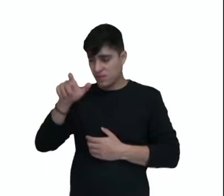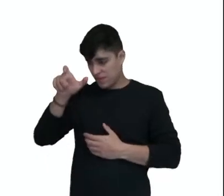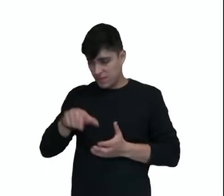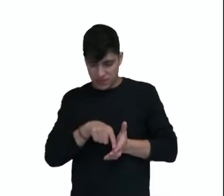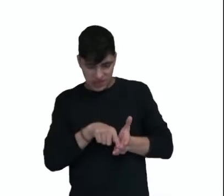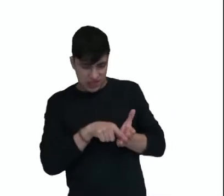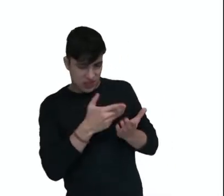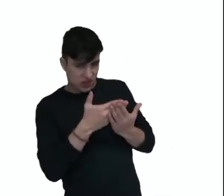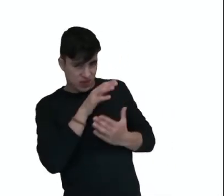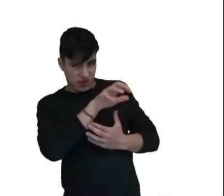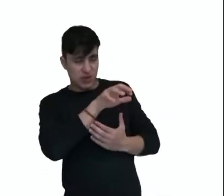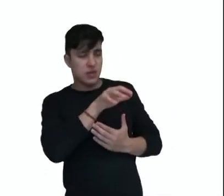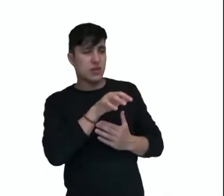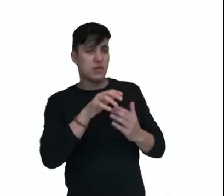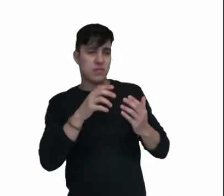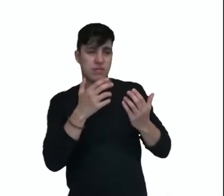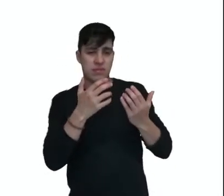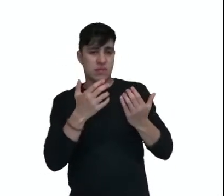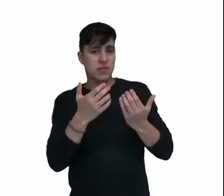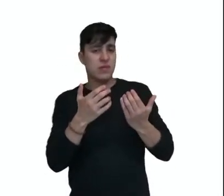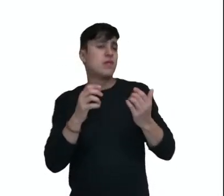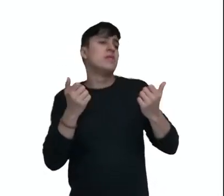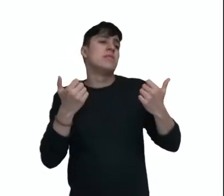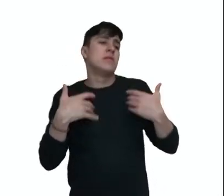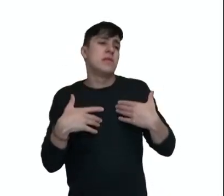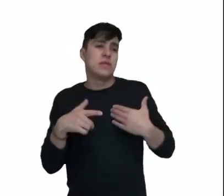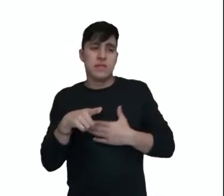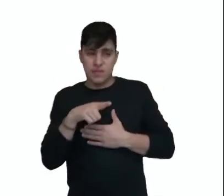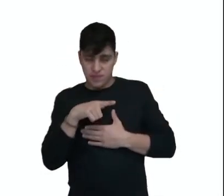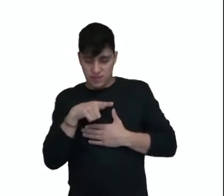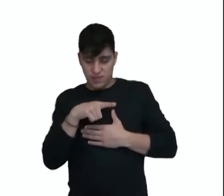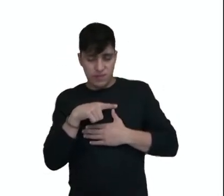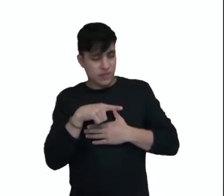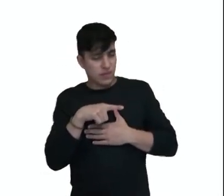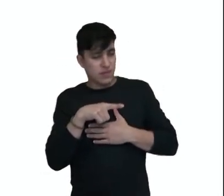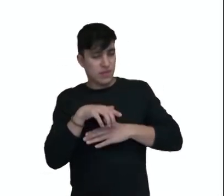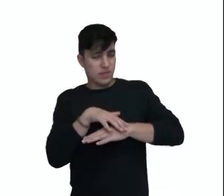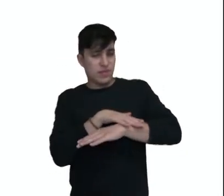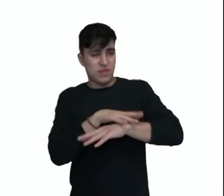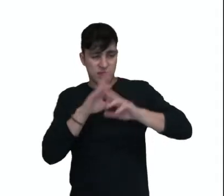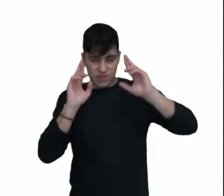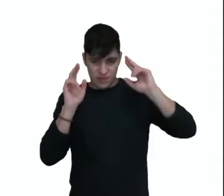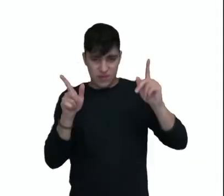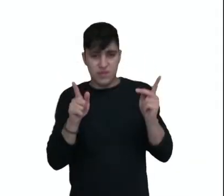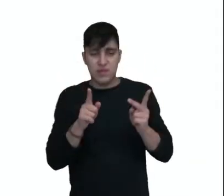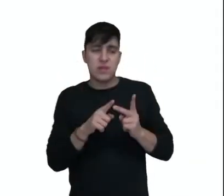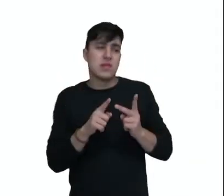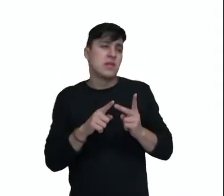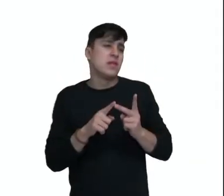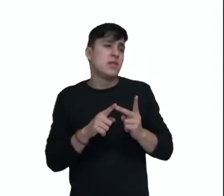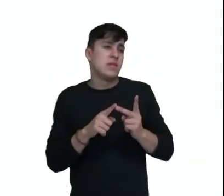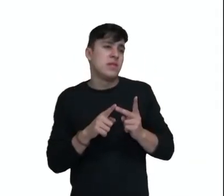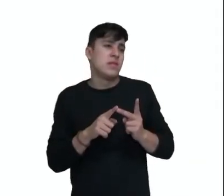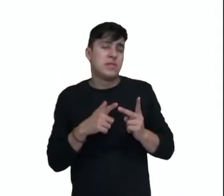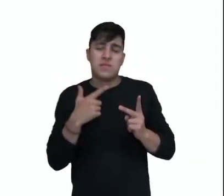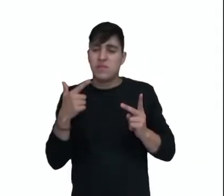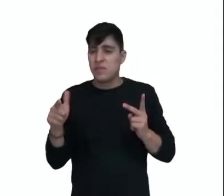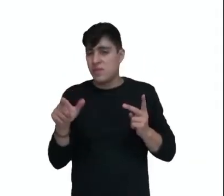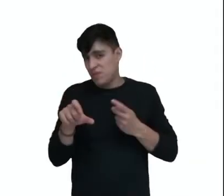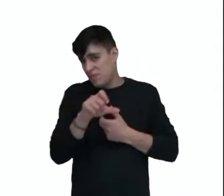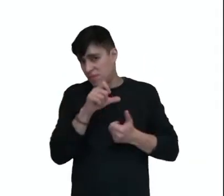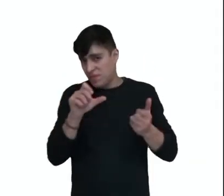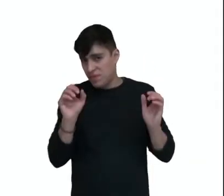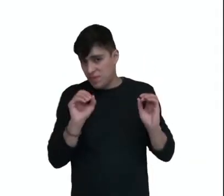inversão. A pericêntrica, quando inclui o centrômero, e as inversões paracêntricas, quando não tem o